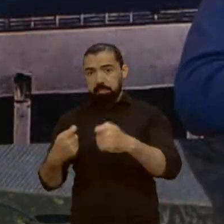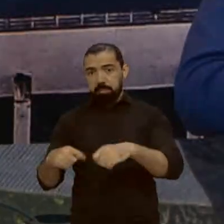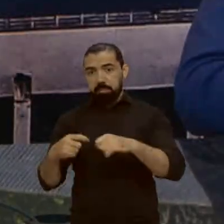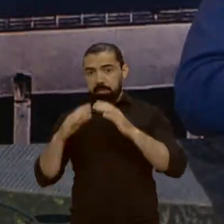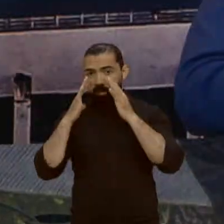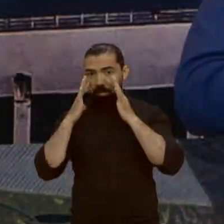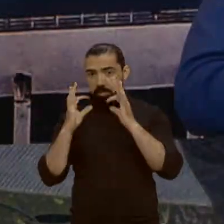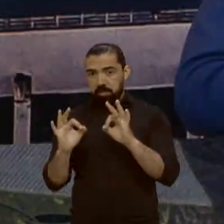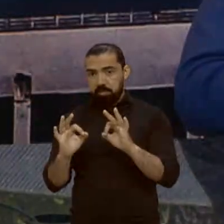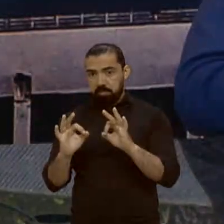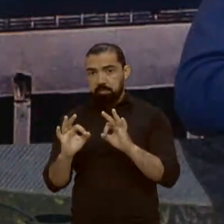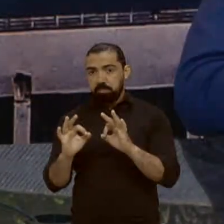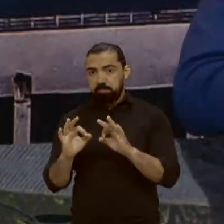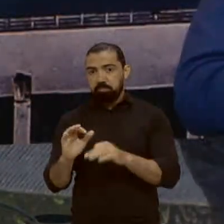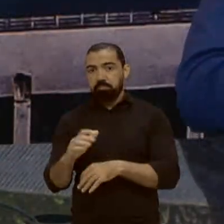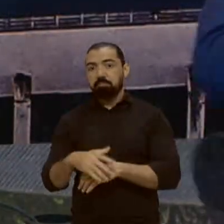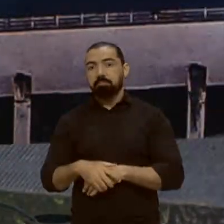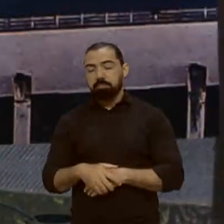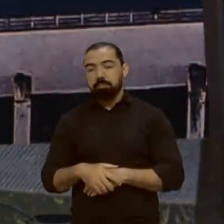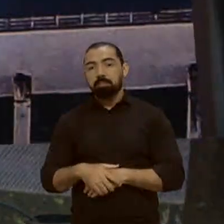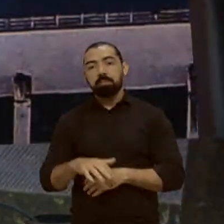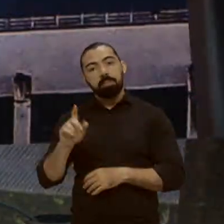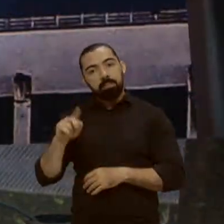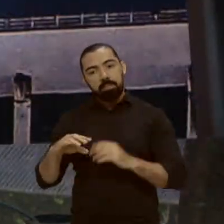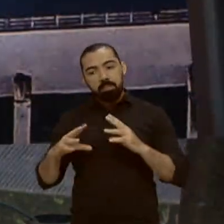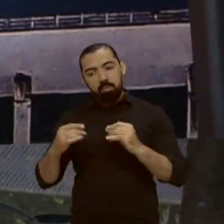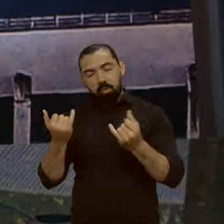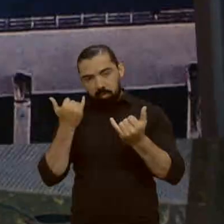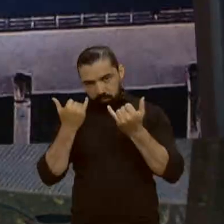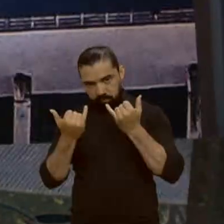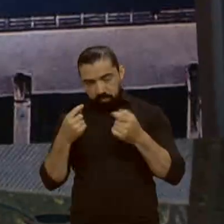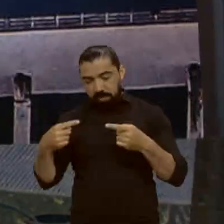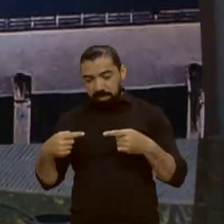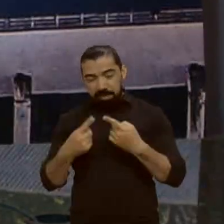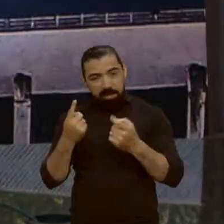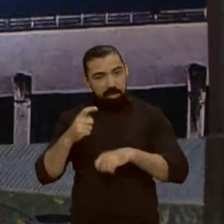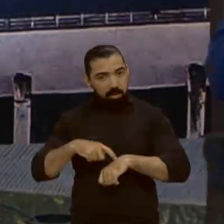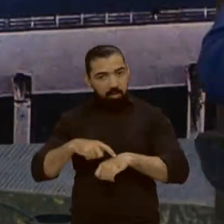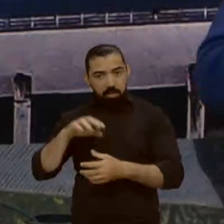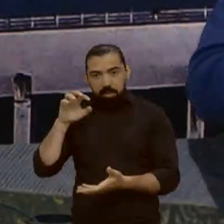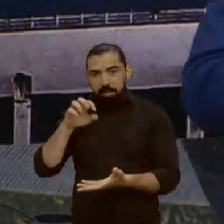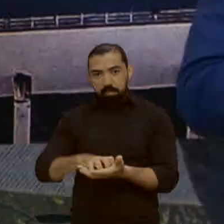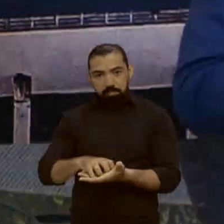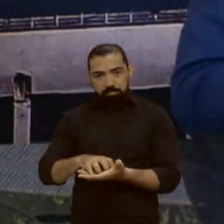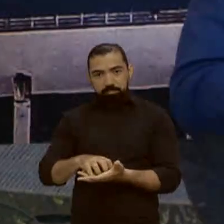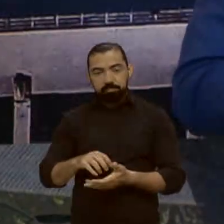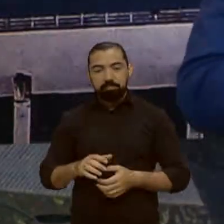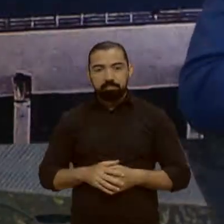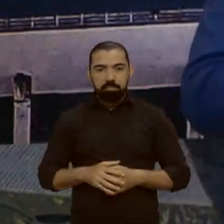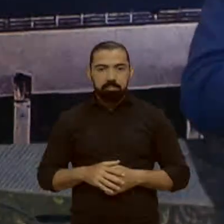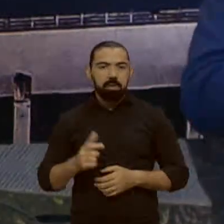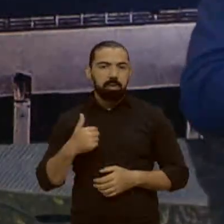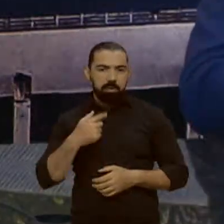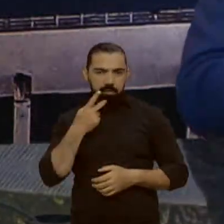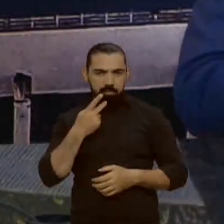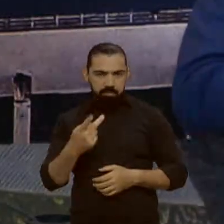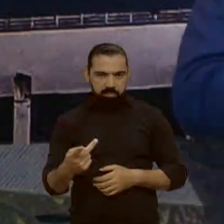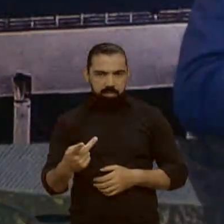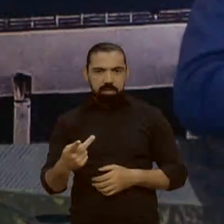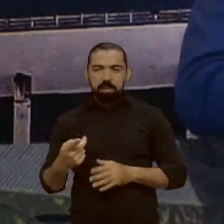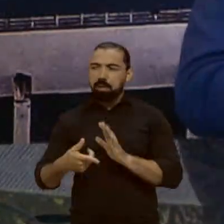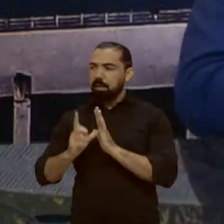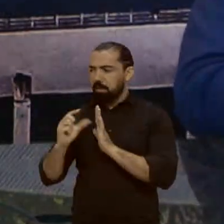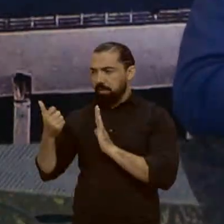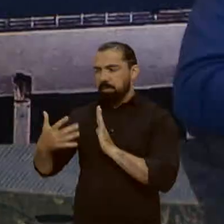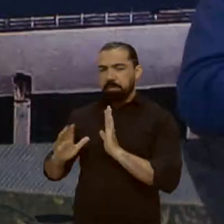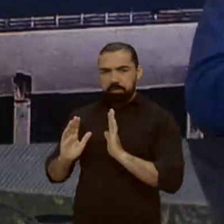atento a todas as informações no momento da contratação. Eu não vou me ater aqui ao que já foi falado